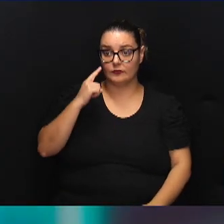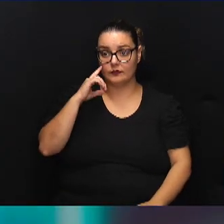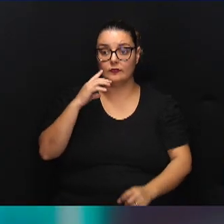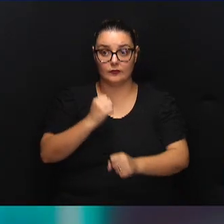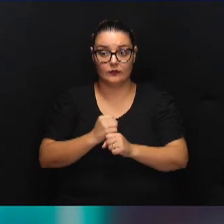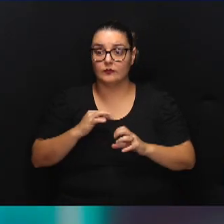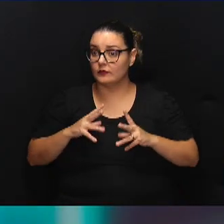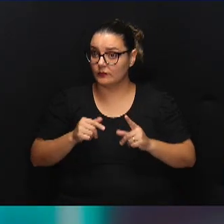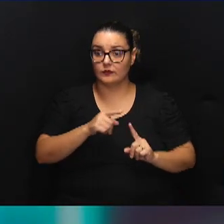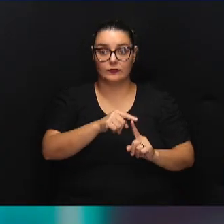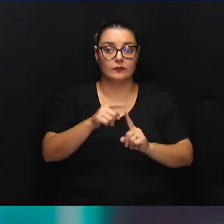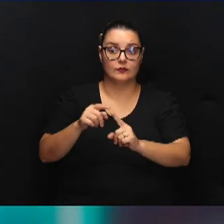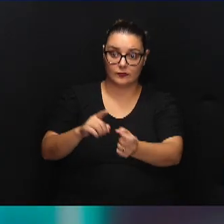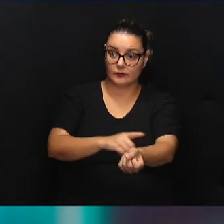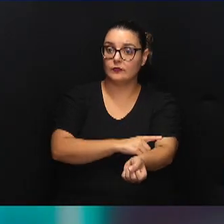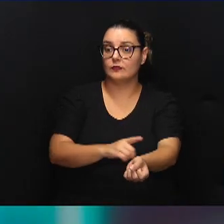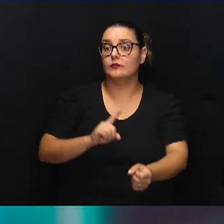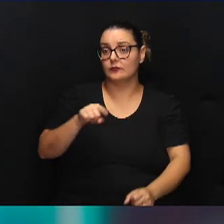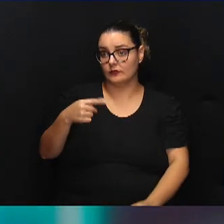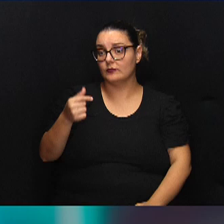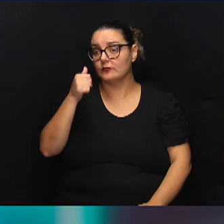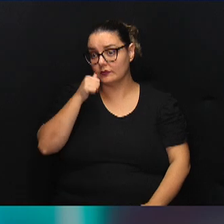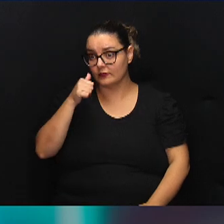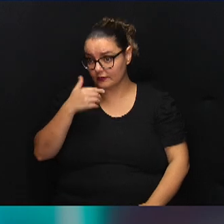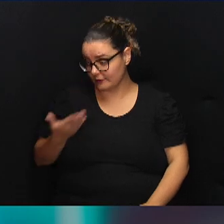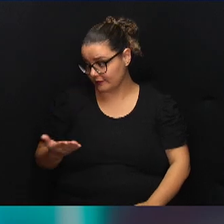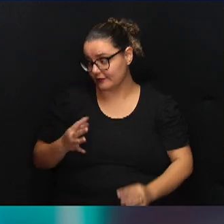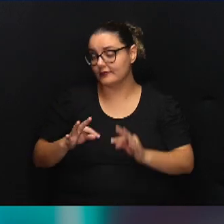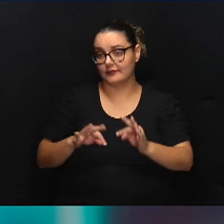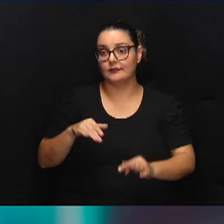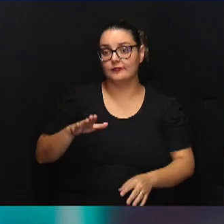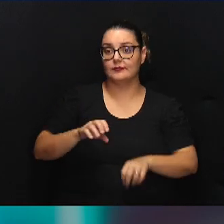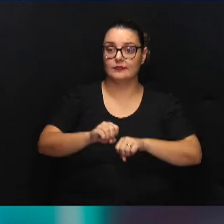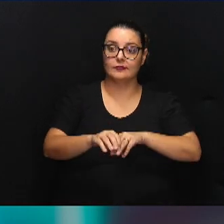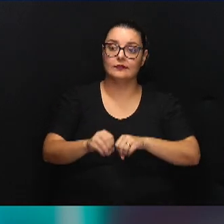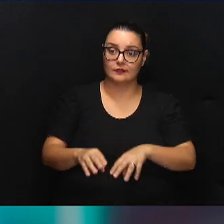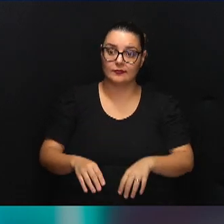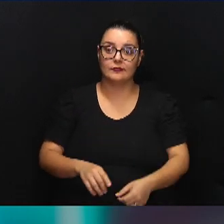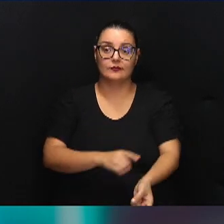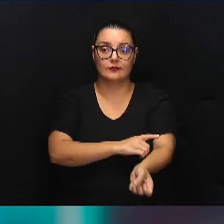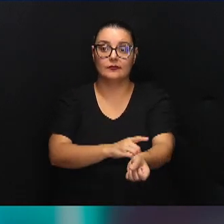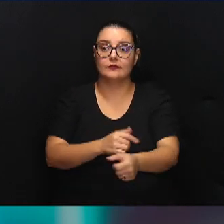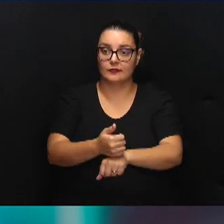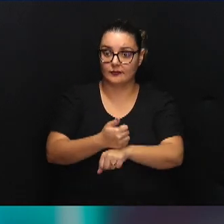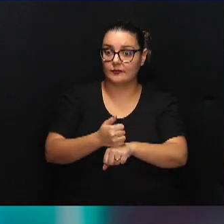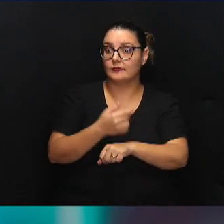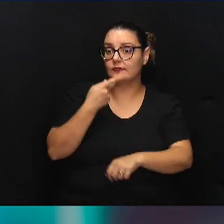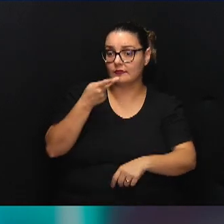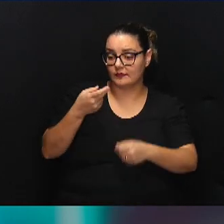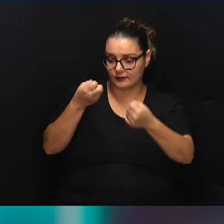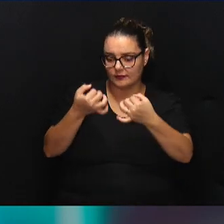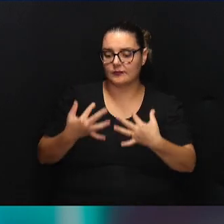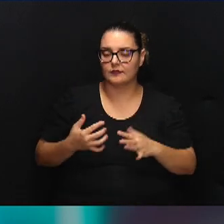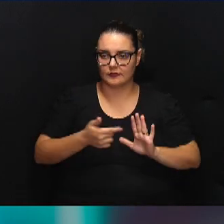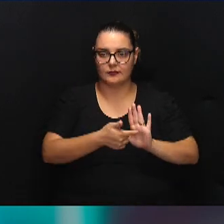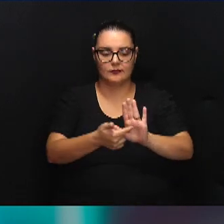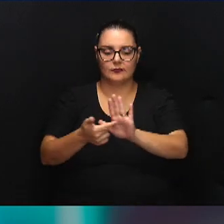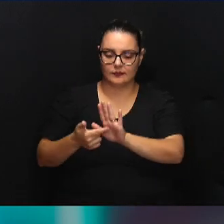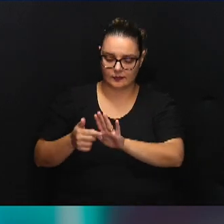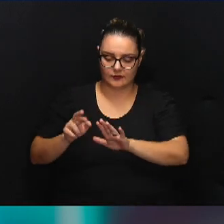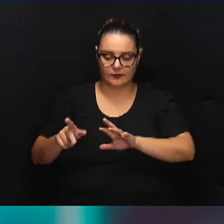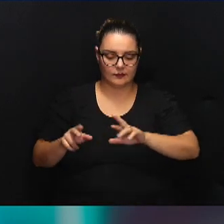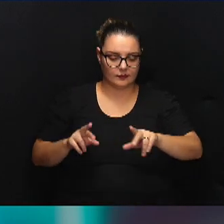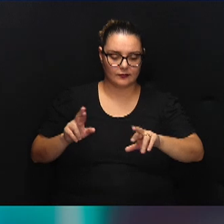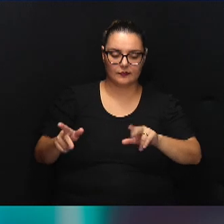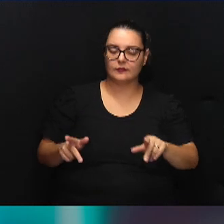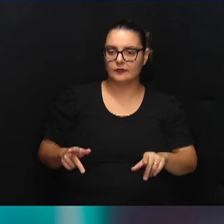todos os tipos de diabetes, que depois as meninas que são mais técnicas, educadoras de diabetes e profissionais vão falar, explicar e mostrar as diferenças entre eles e